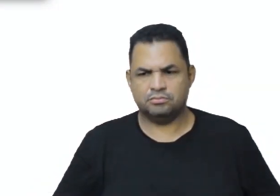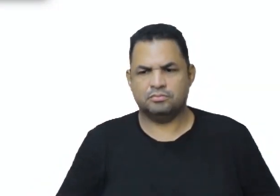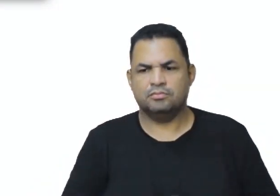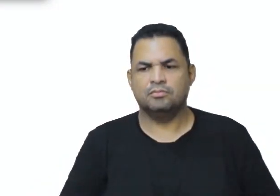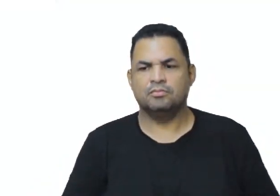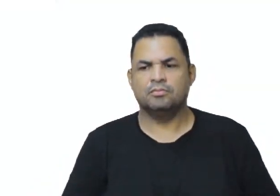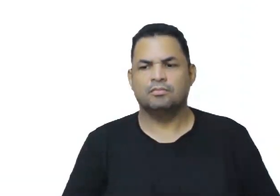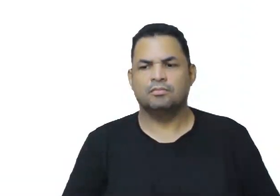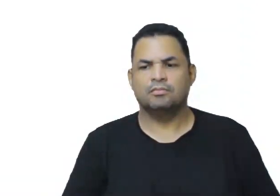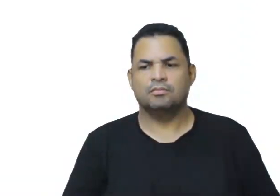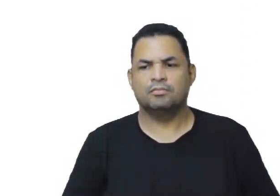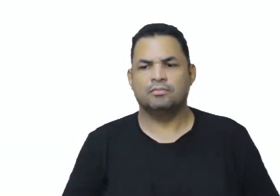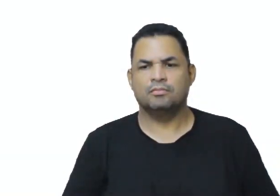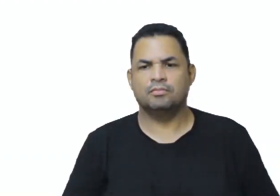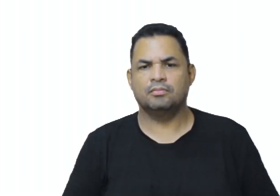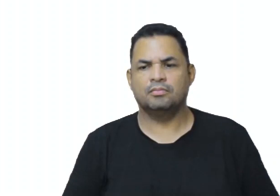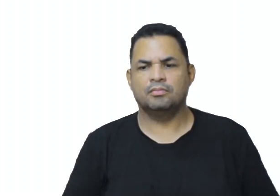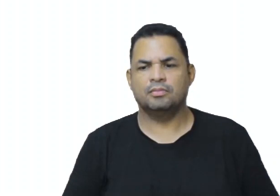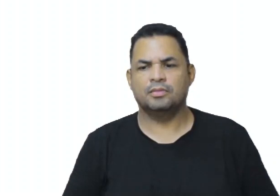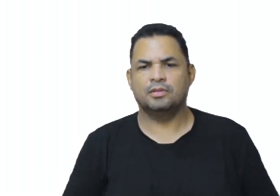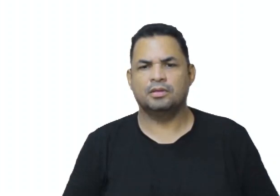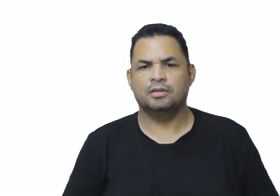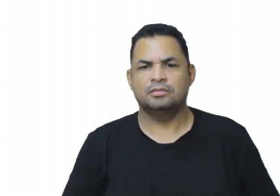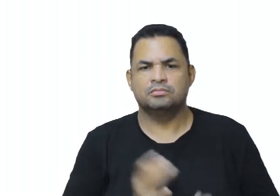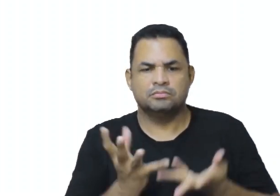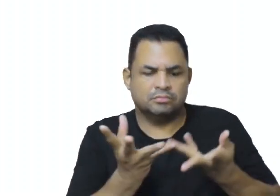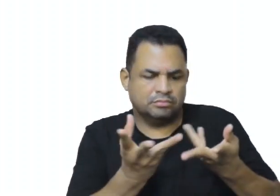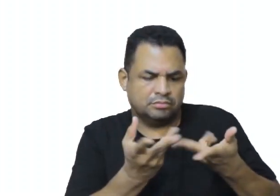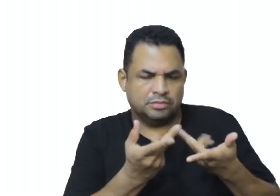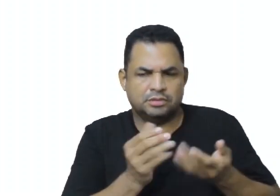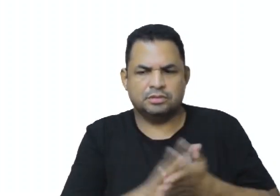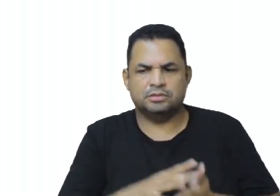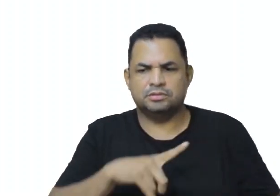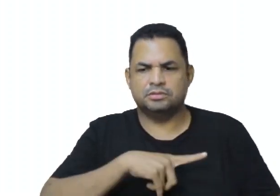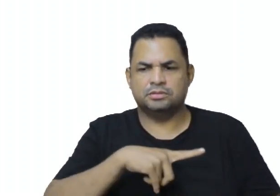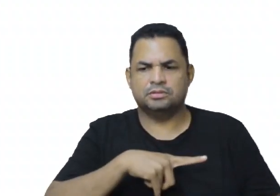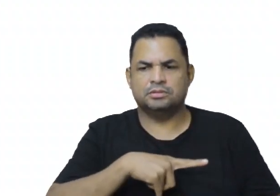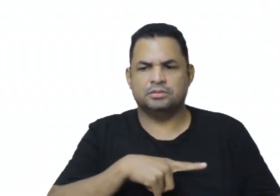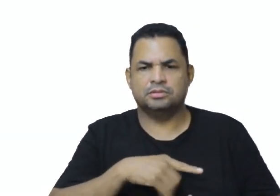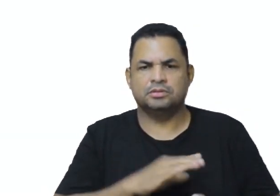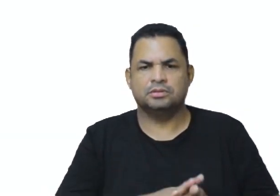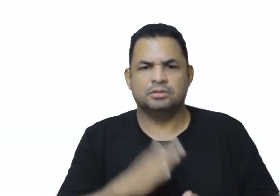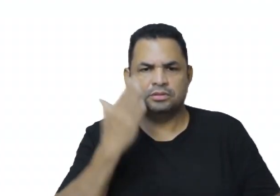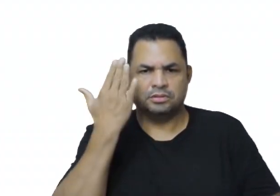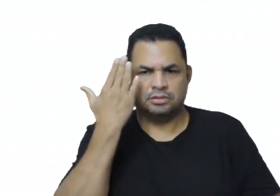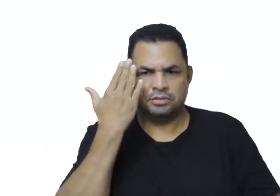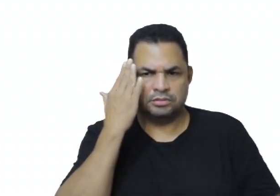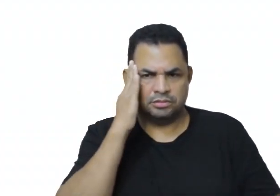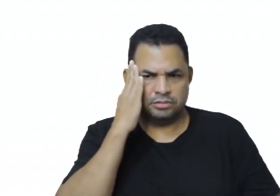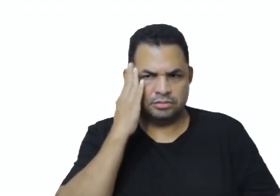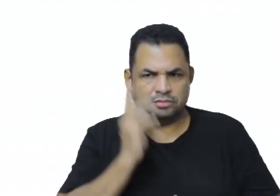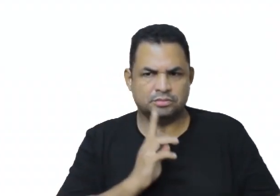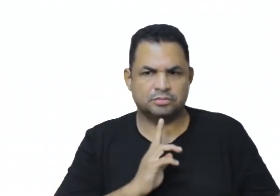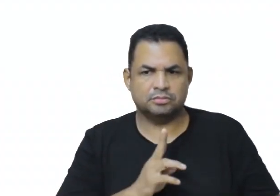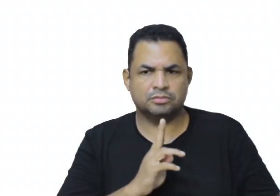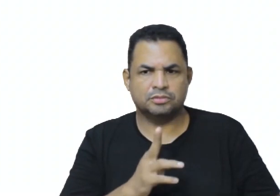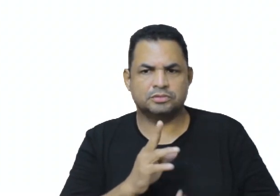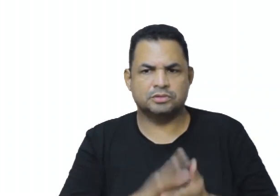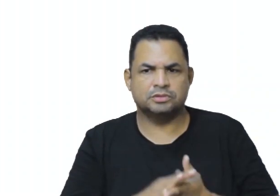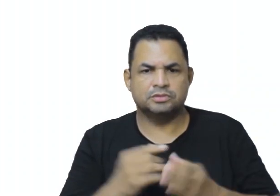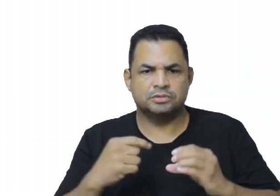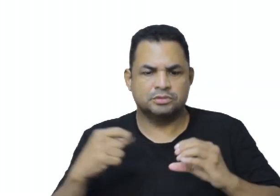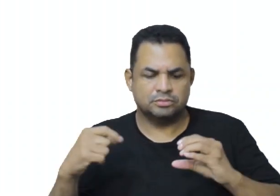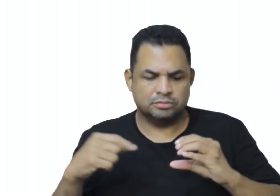tá? Bom, como habilidades, o que a gente tem? Compreender os processos de